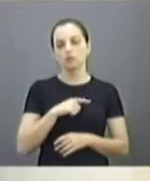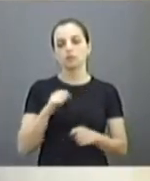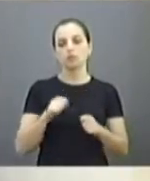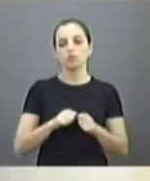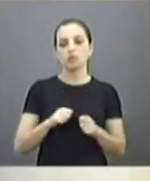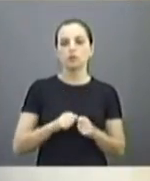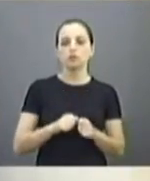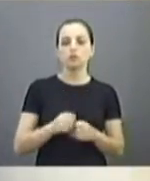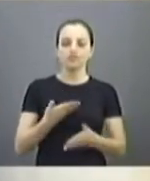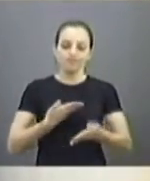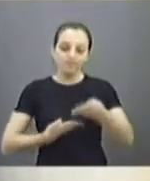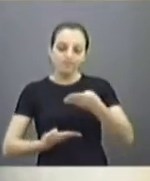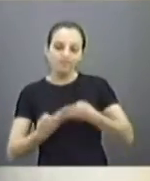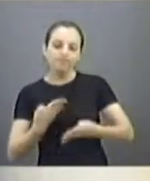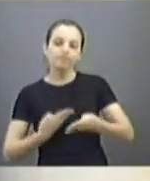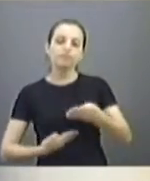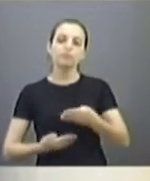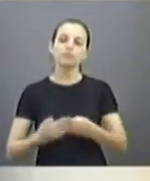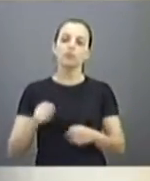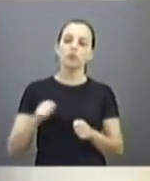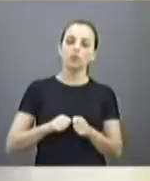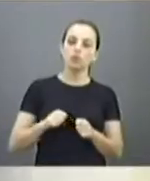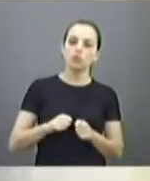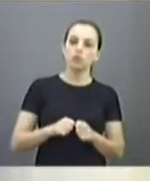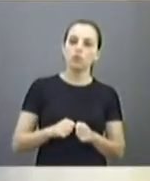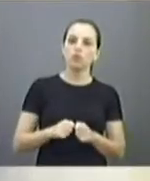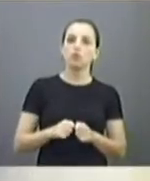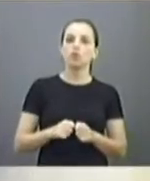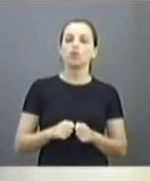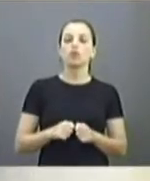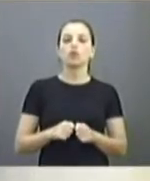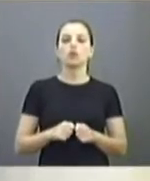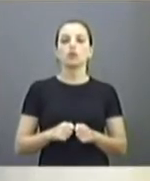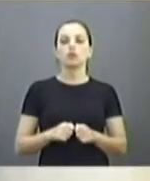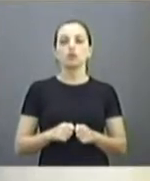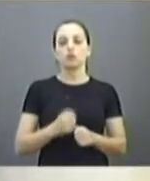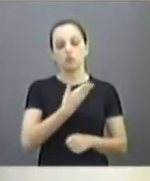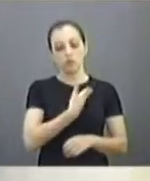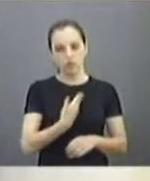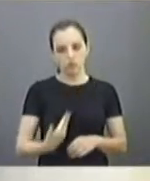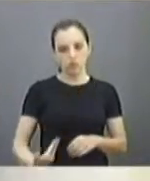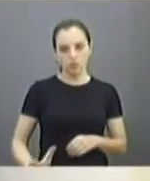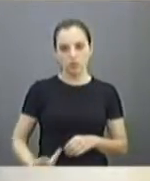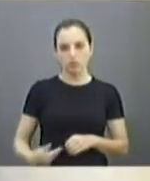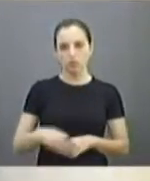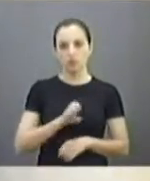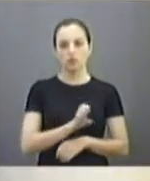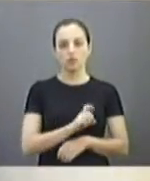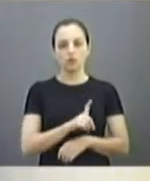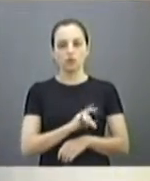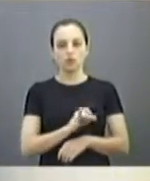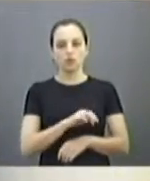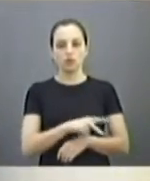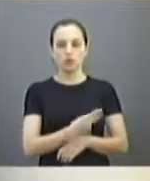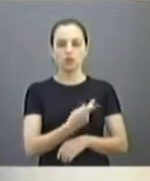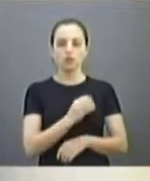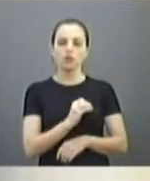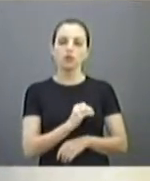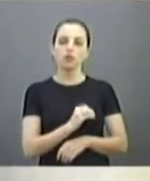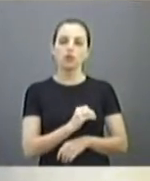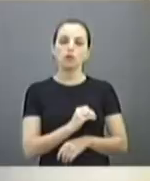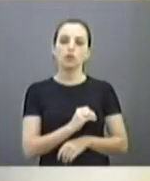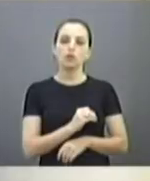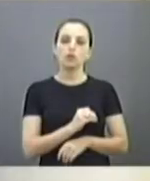e estou dizendo isso porque foi isso que fez com que o governo do Edinho conseguisse implantar a